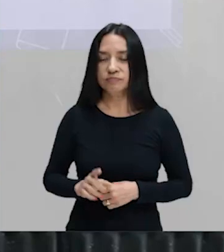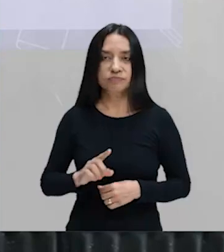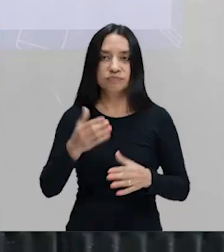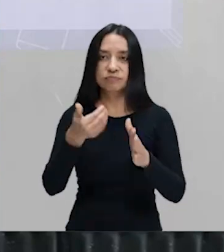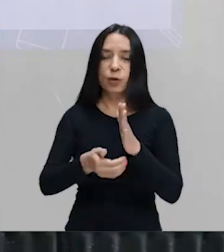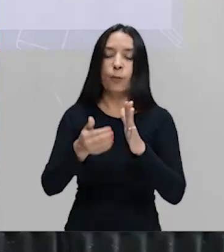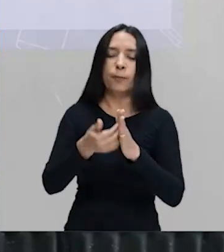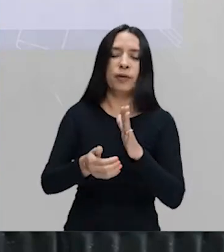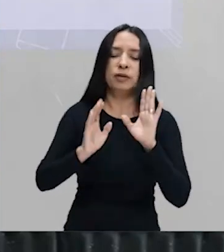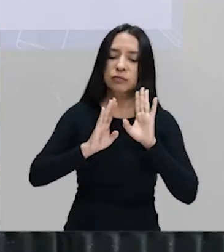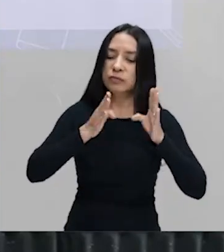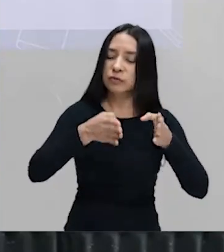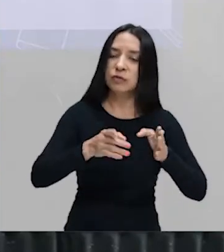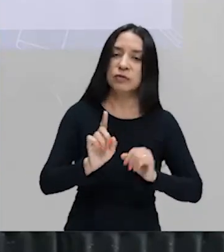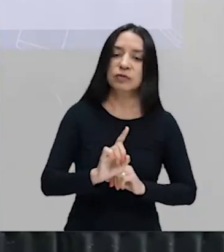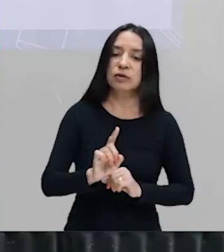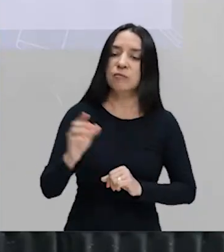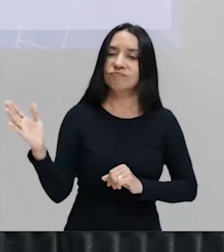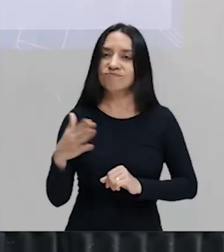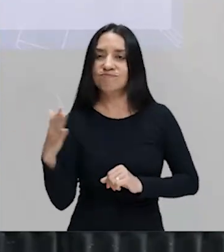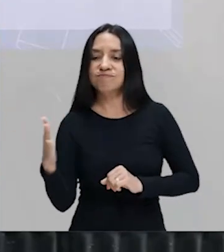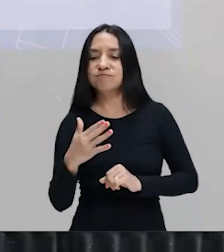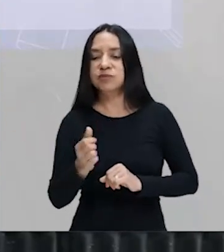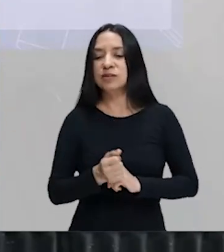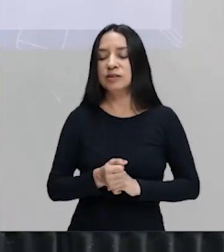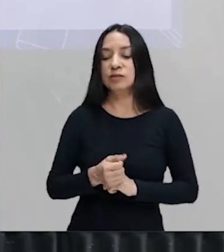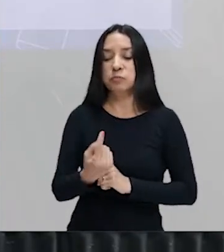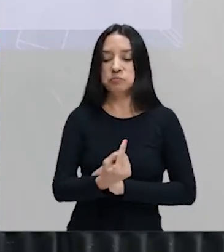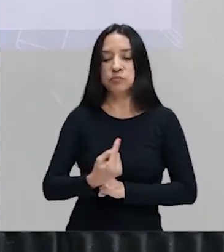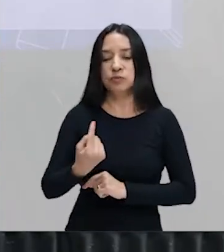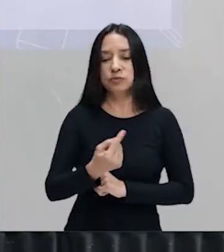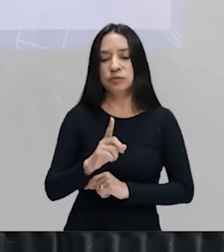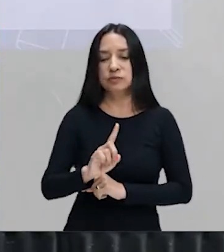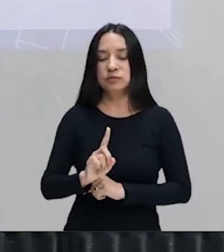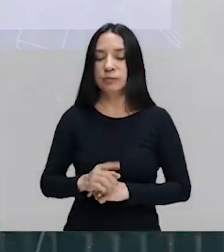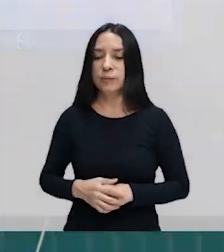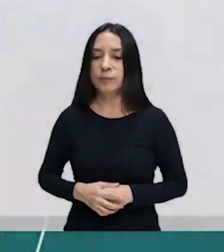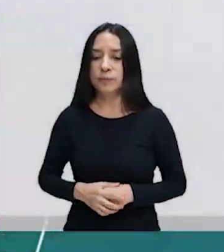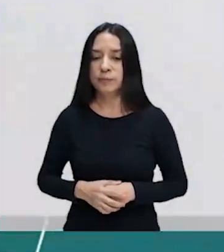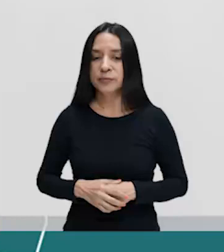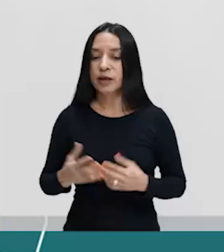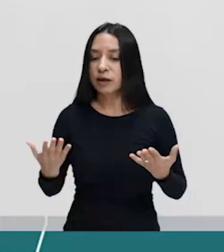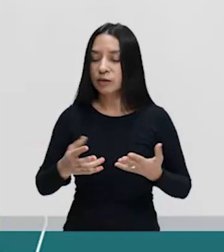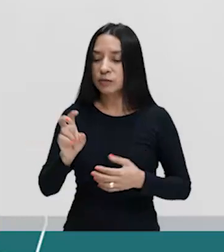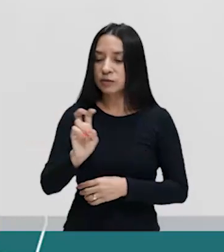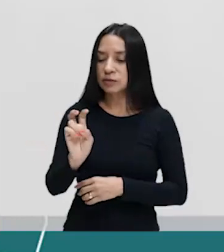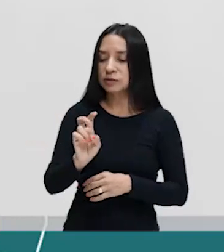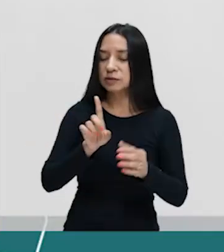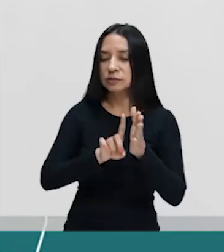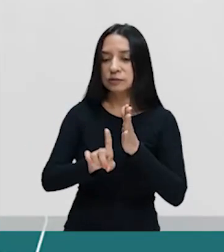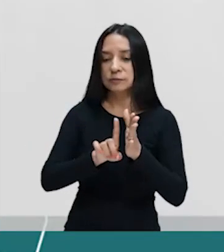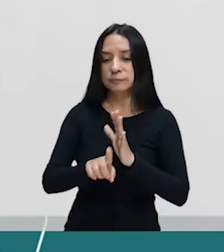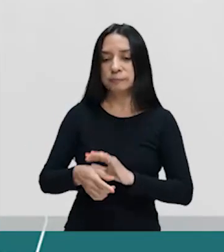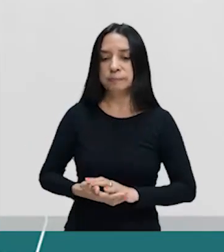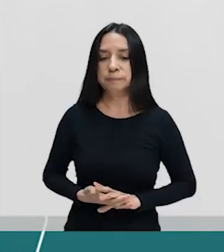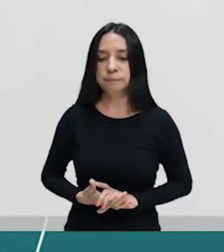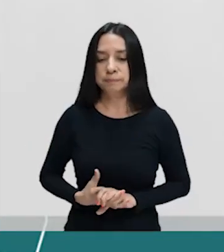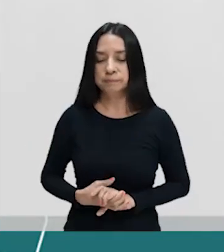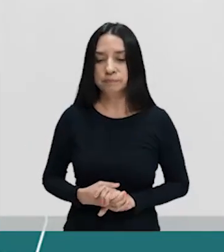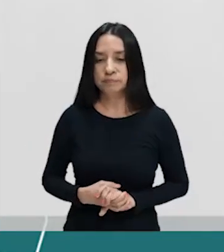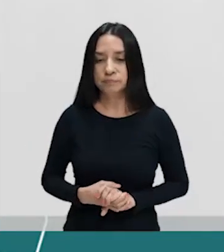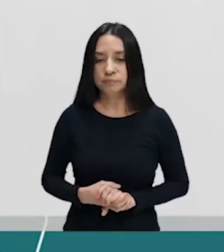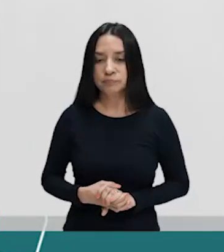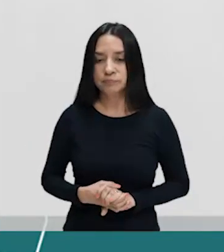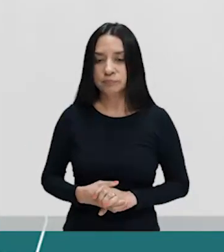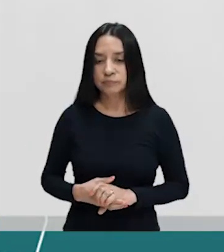aí a motivação. Vambora, vambora, vem comigo, não me deixa sozinho. Vamos fazer a quinta questão. Esta quinta questão, ela